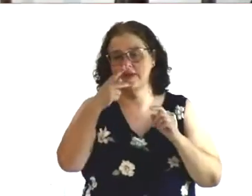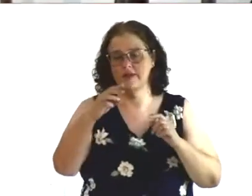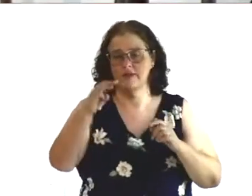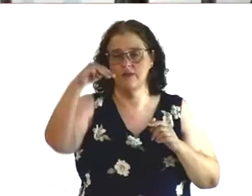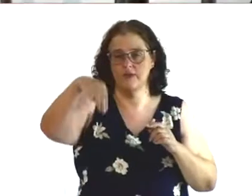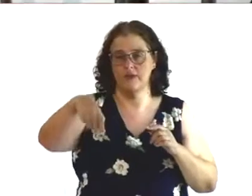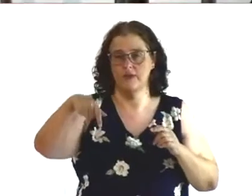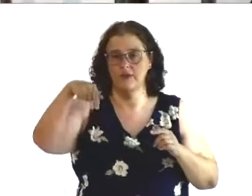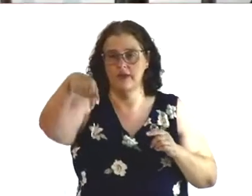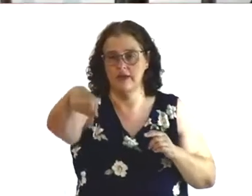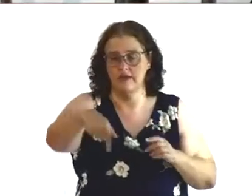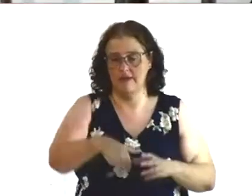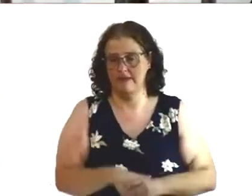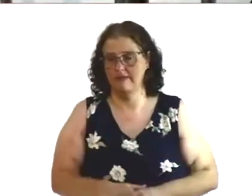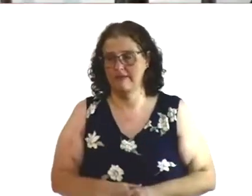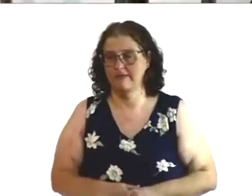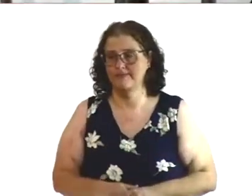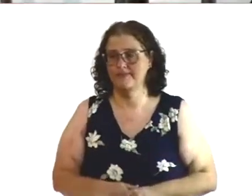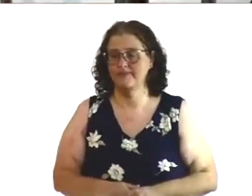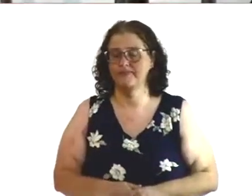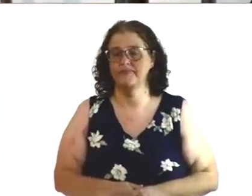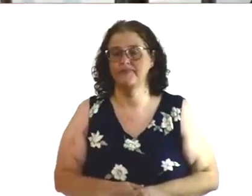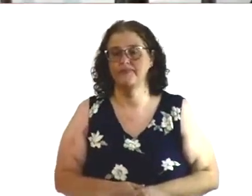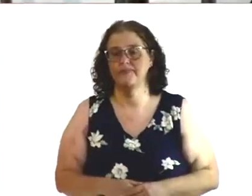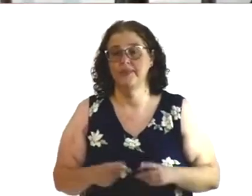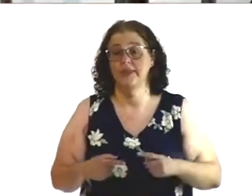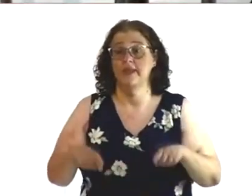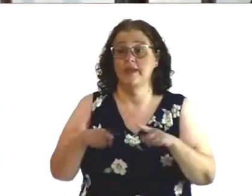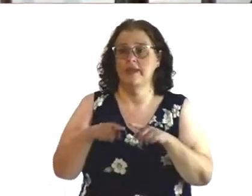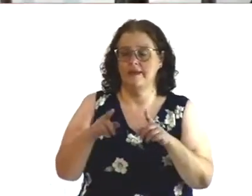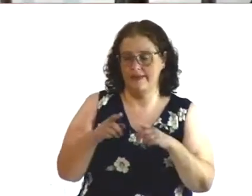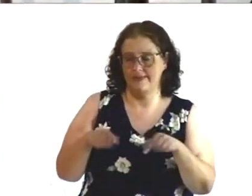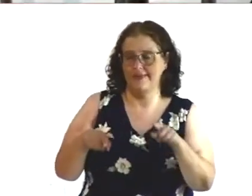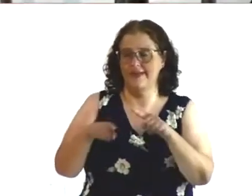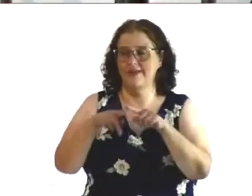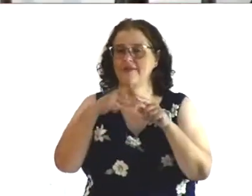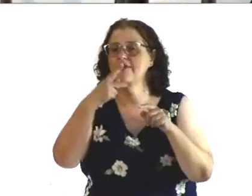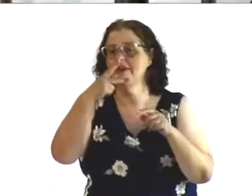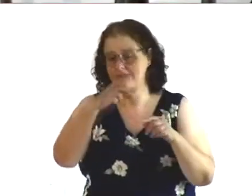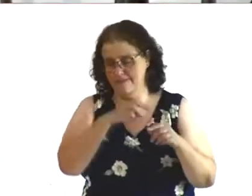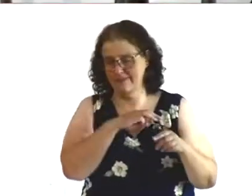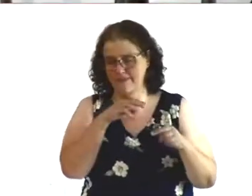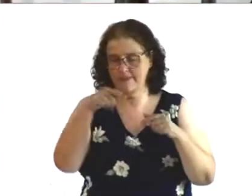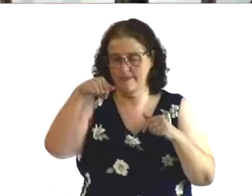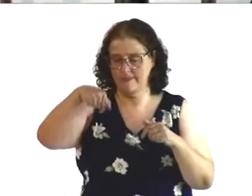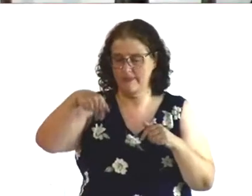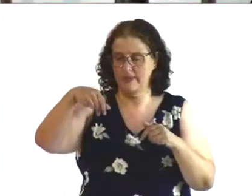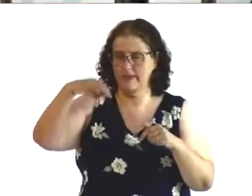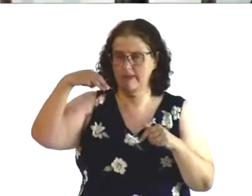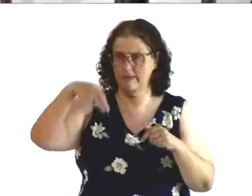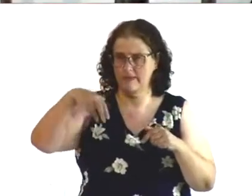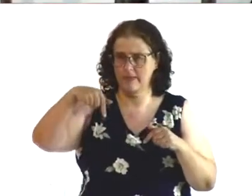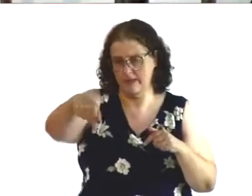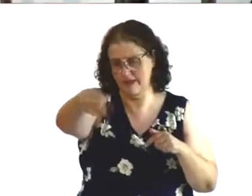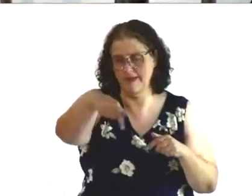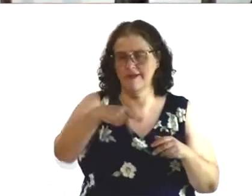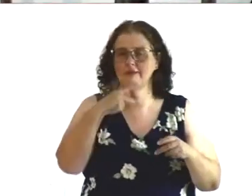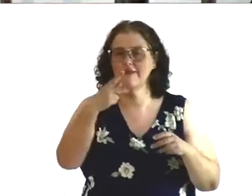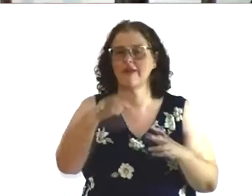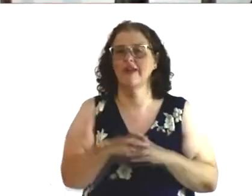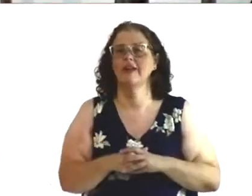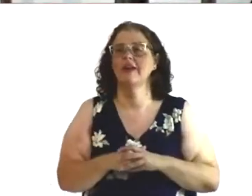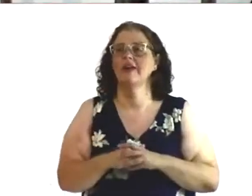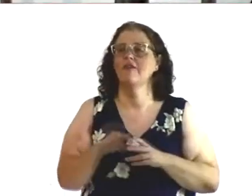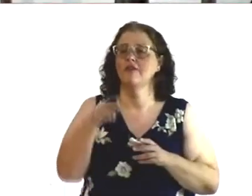escreveu isso que está no versículo 6. E tu, Belém, terra de Judá, não és de modo algum a menor entre as principais